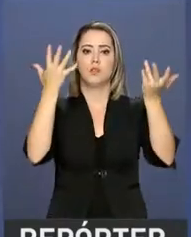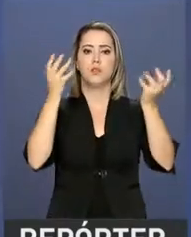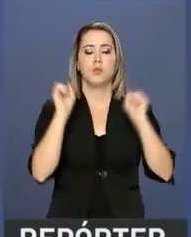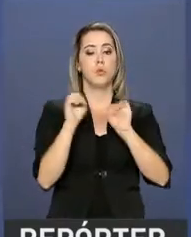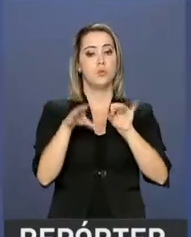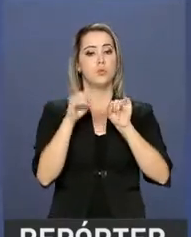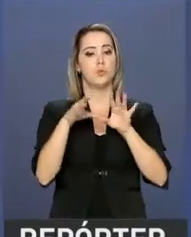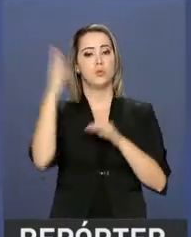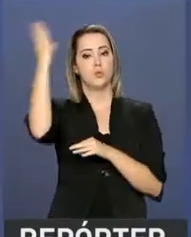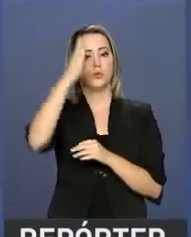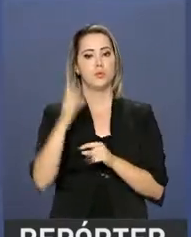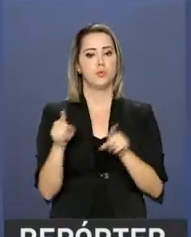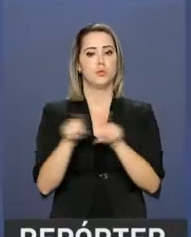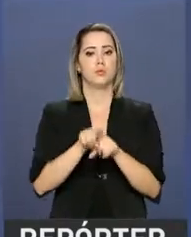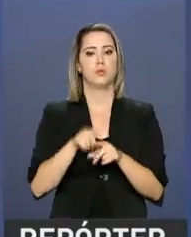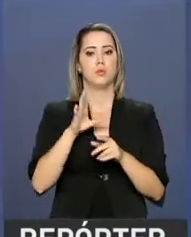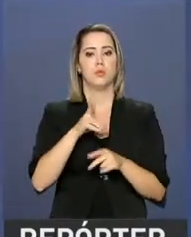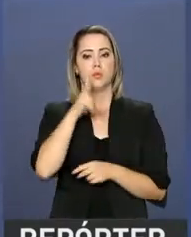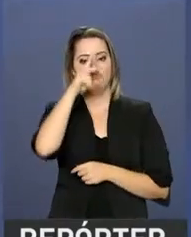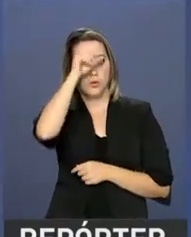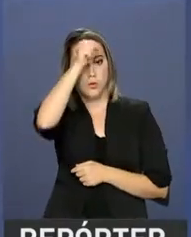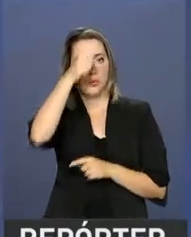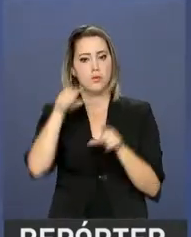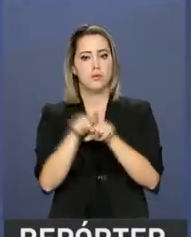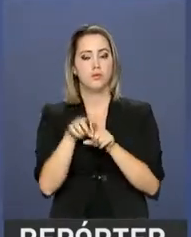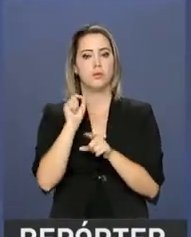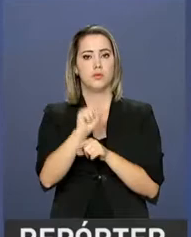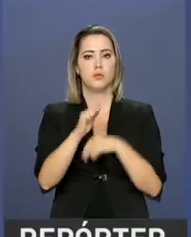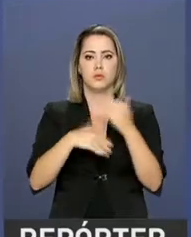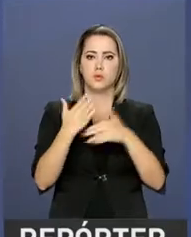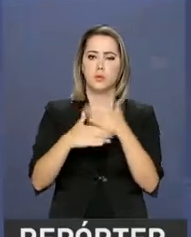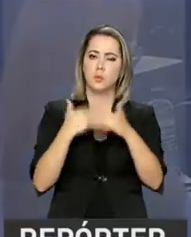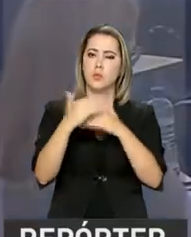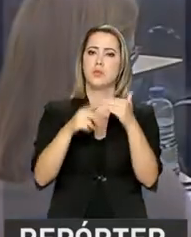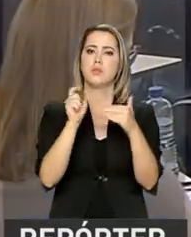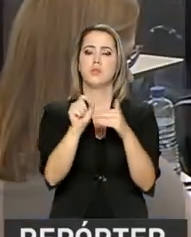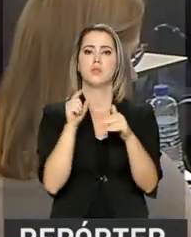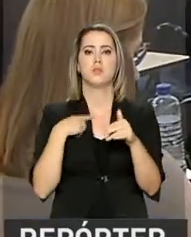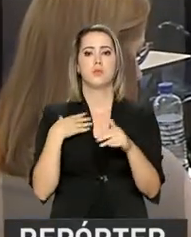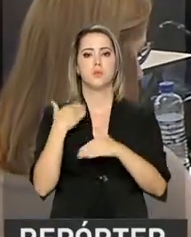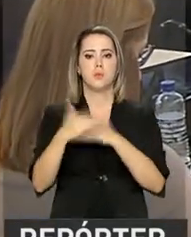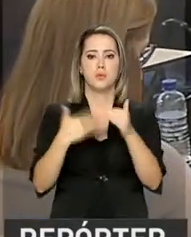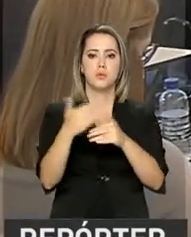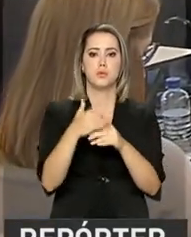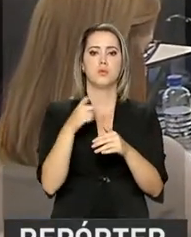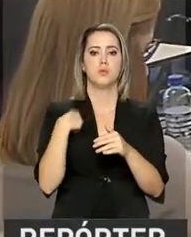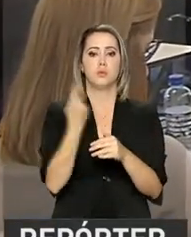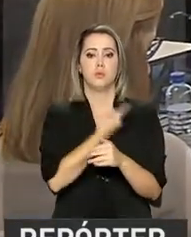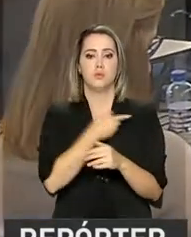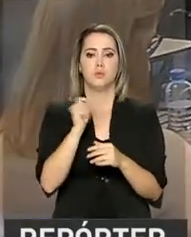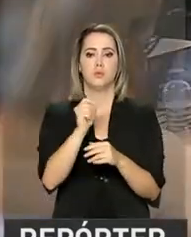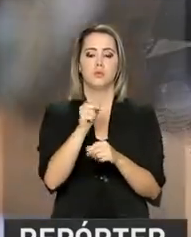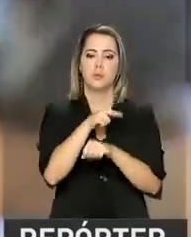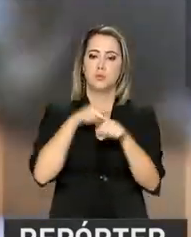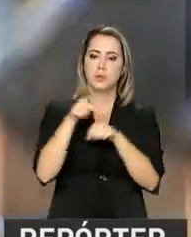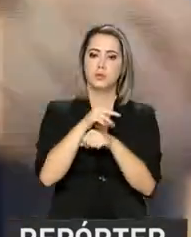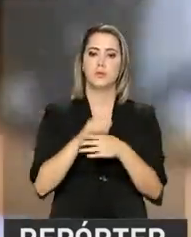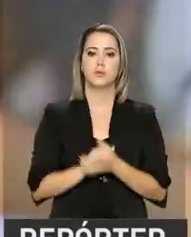educação brasileira como força motriz para o crescimento e para o desenvolvimento do